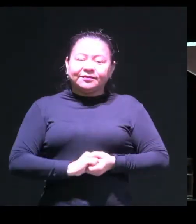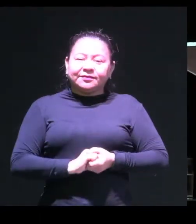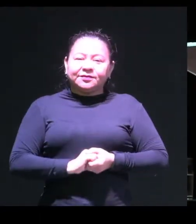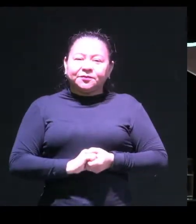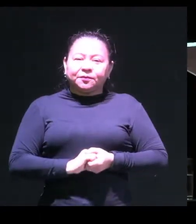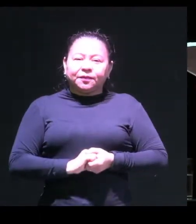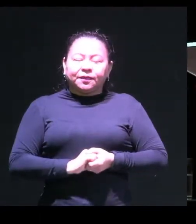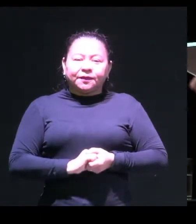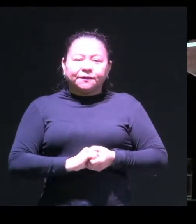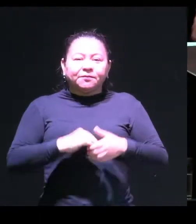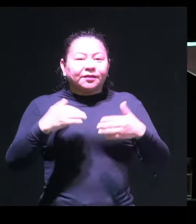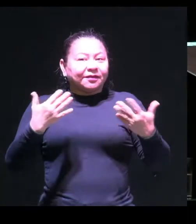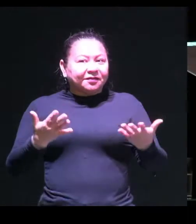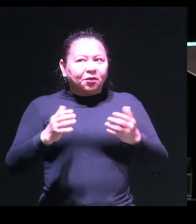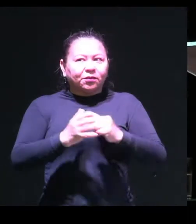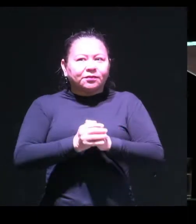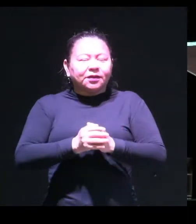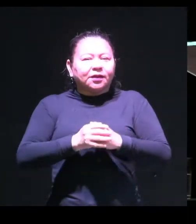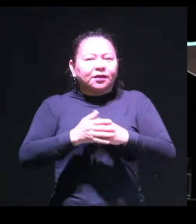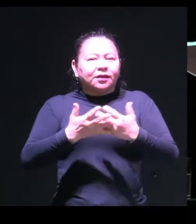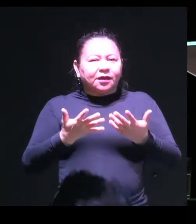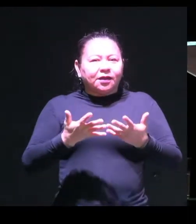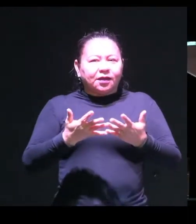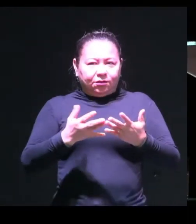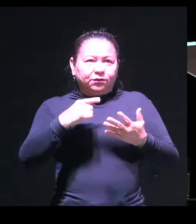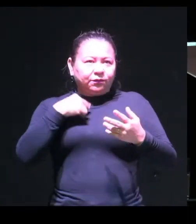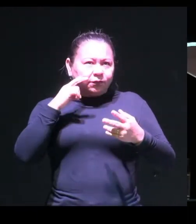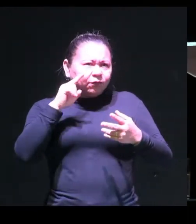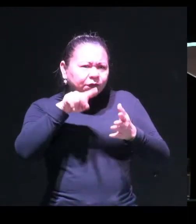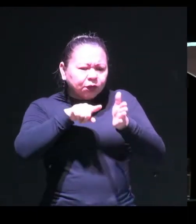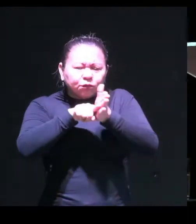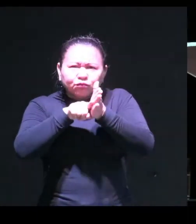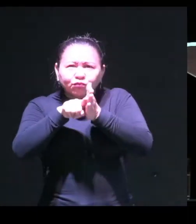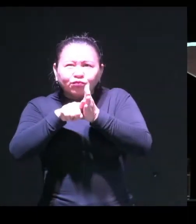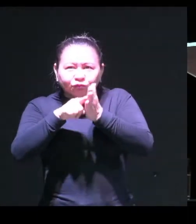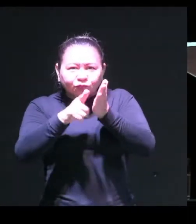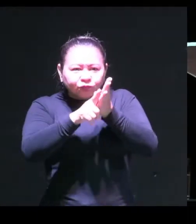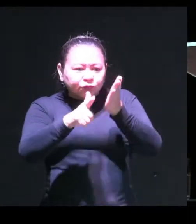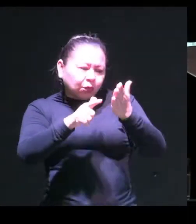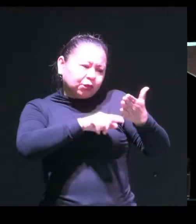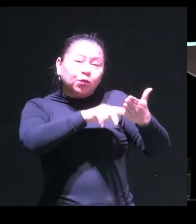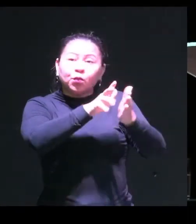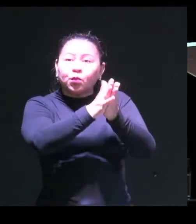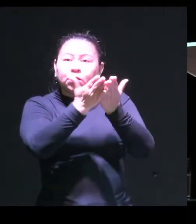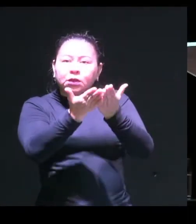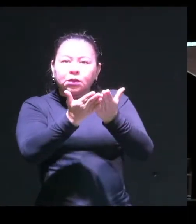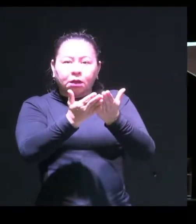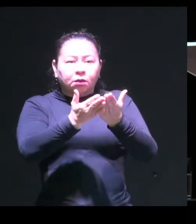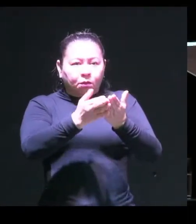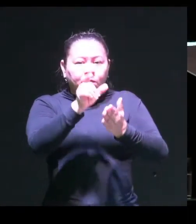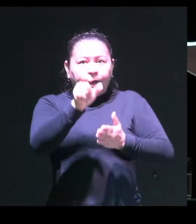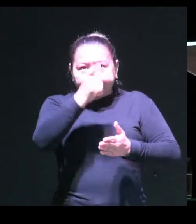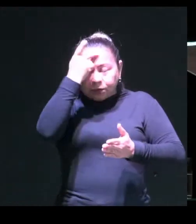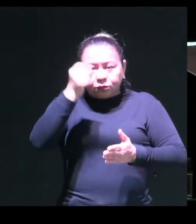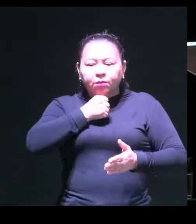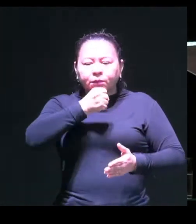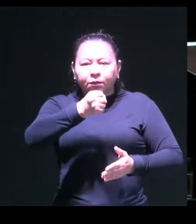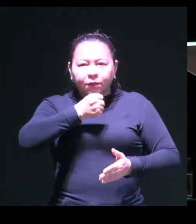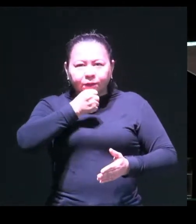Amém. Eu vi uma matéria no livro sobre um jornalista